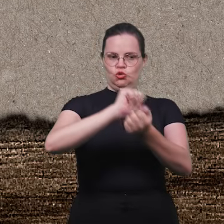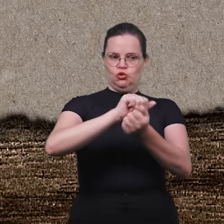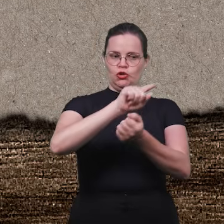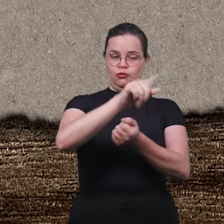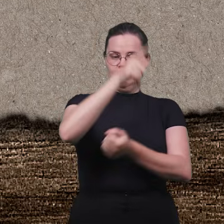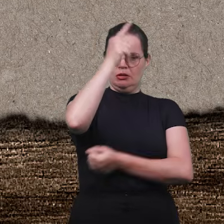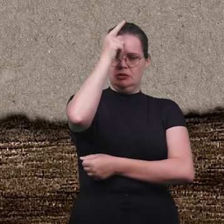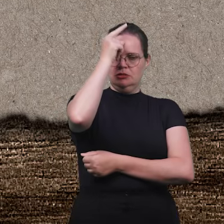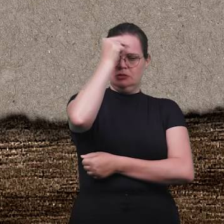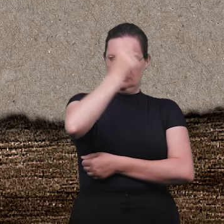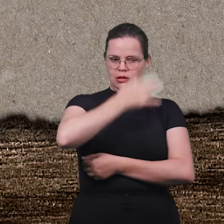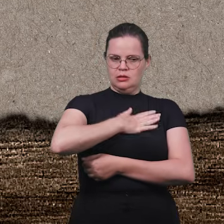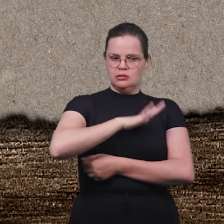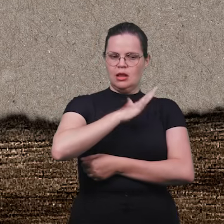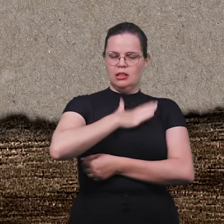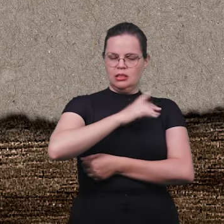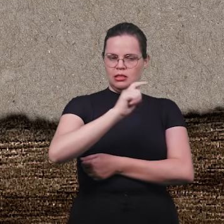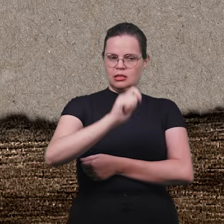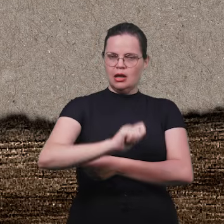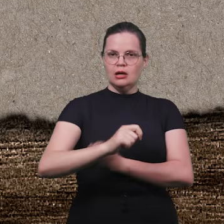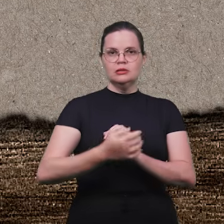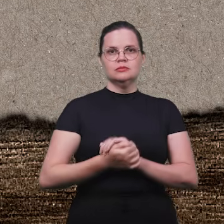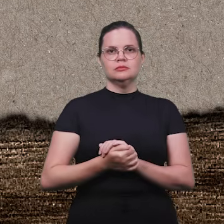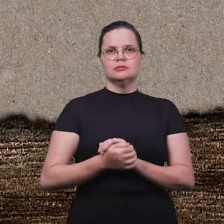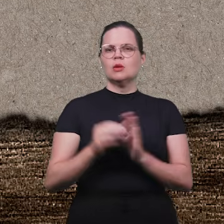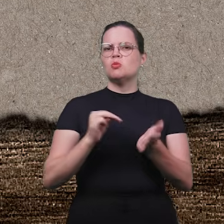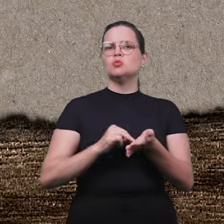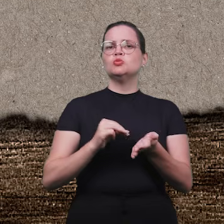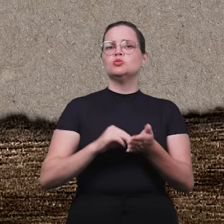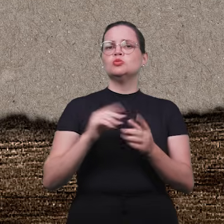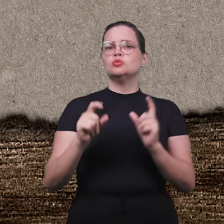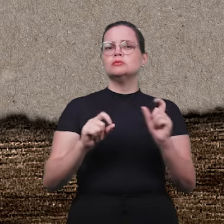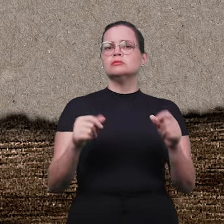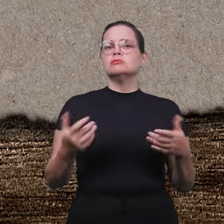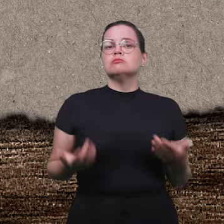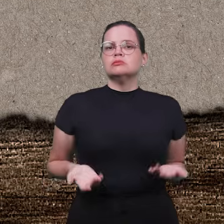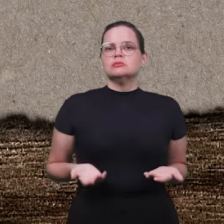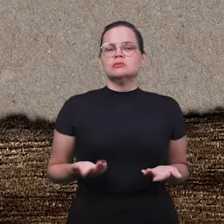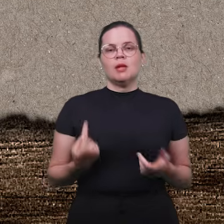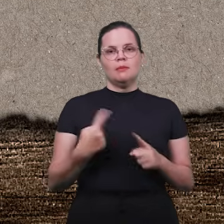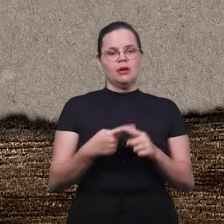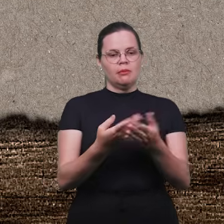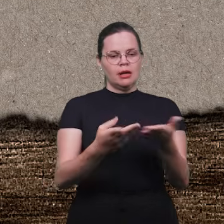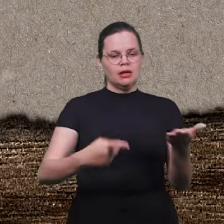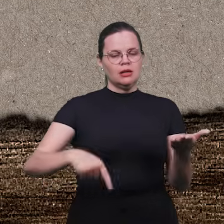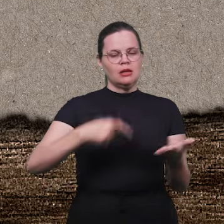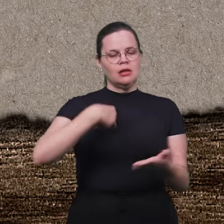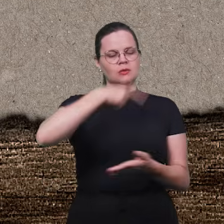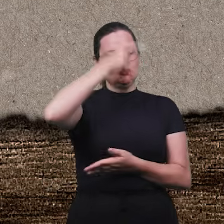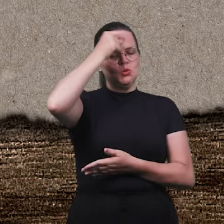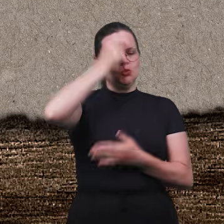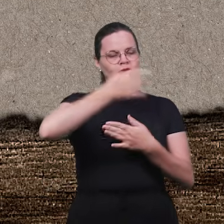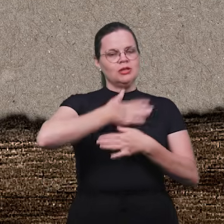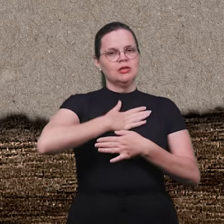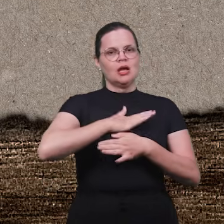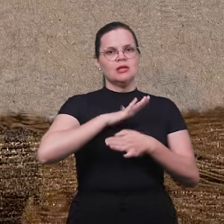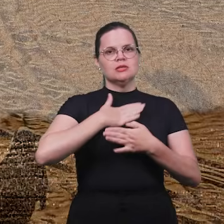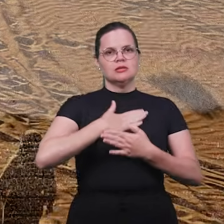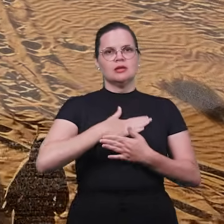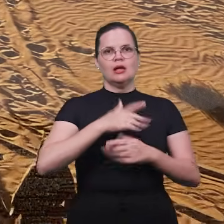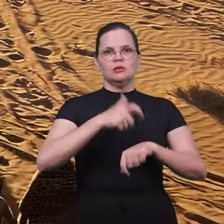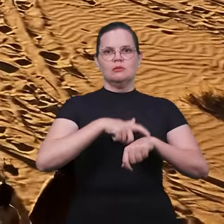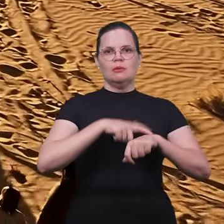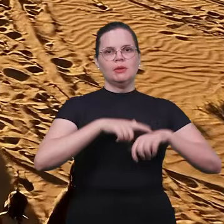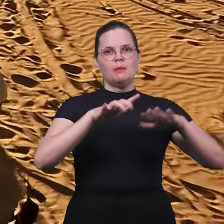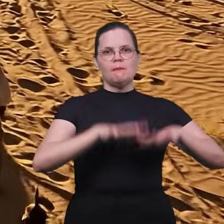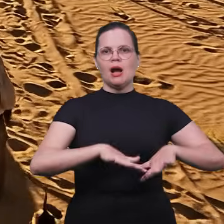te fazer descansar. O motivo era agora dar-lhes descanso na caminhada a partir dali,